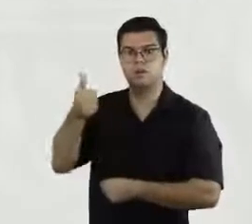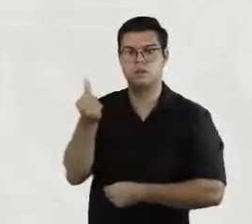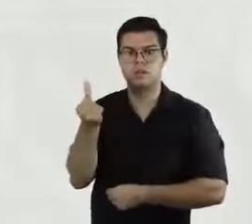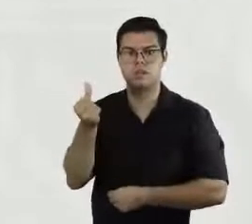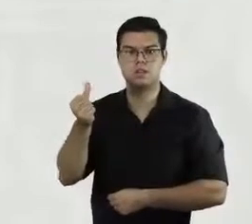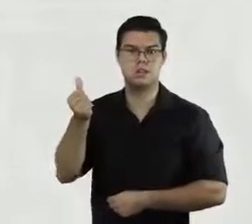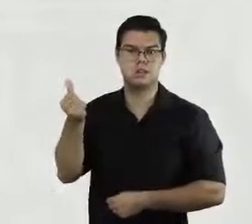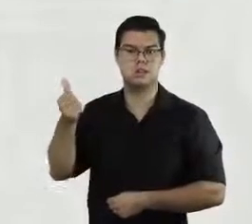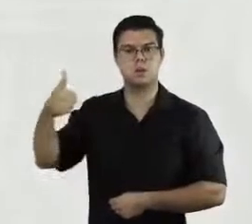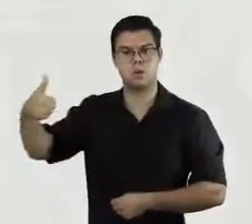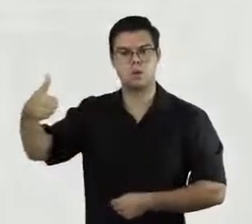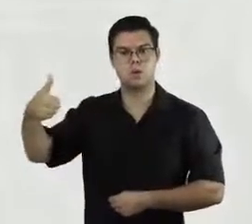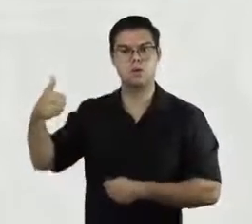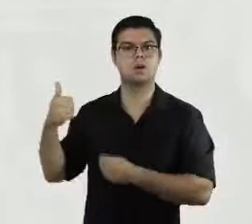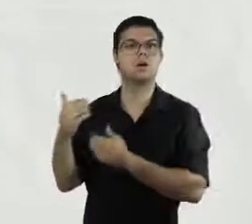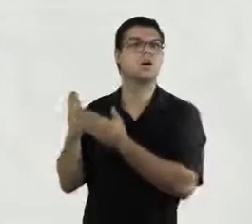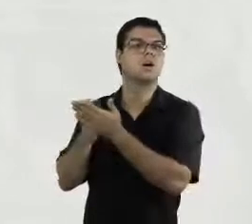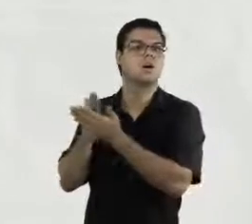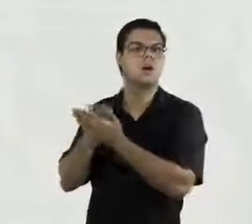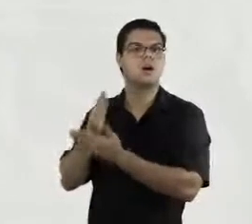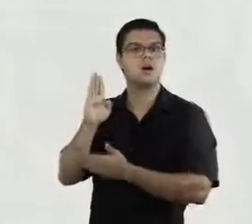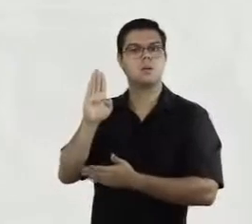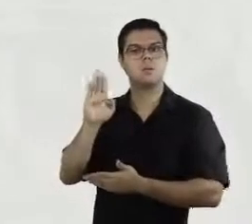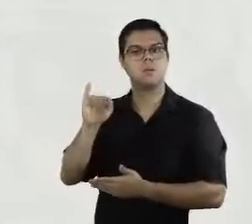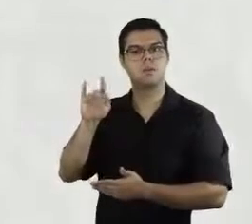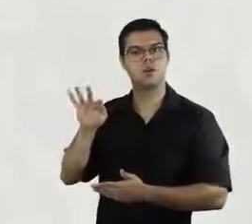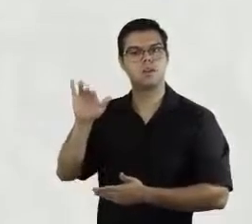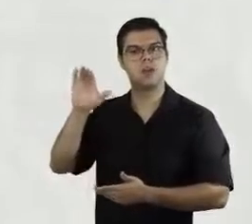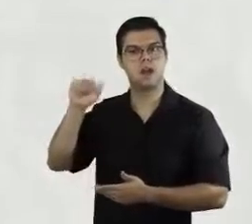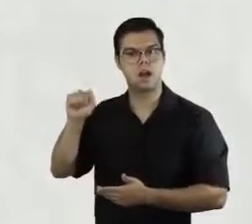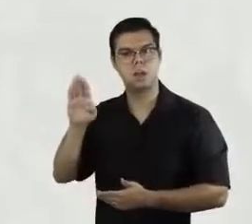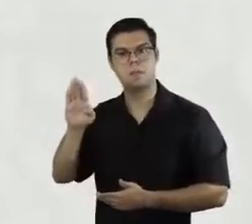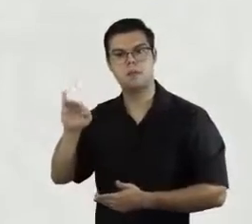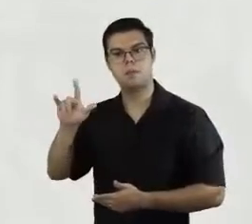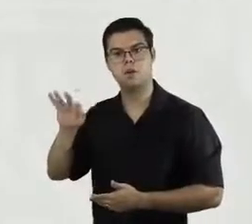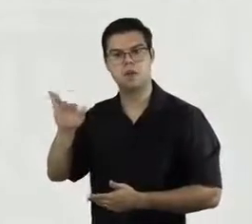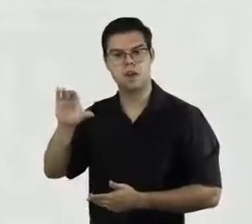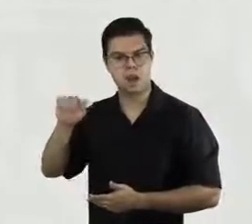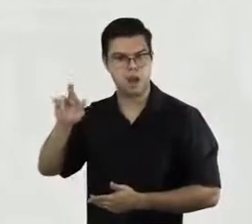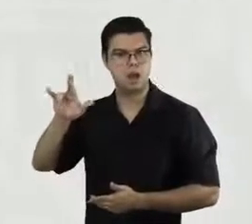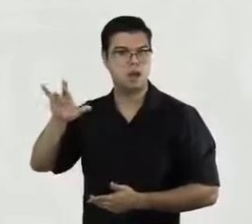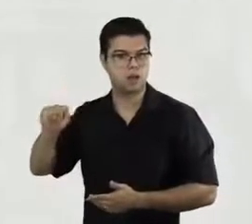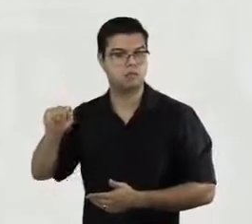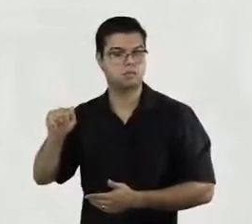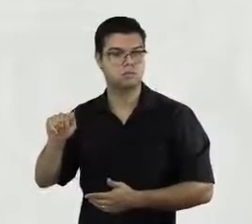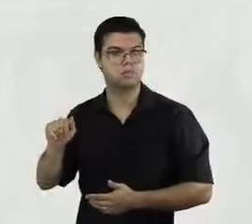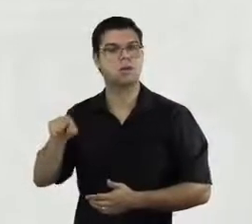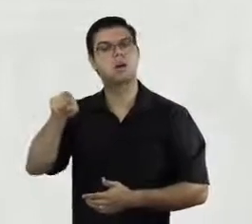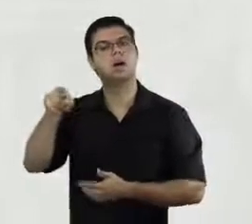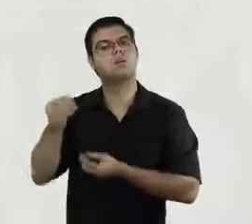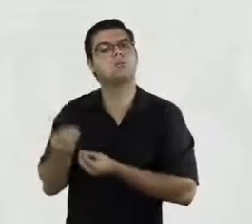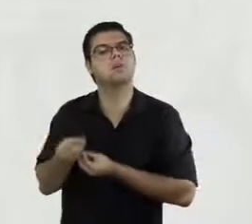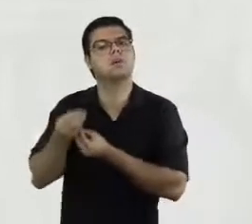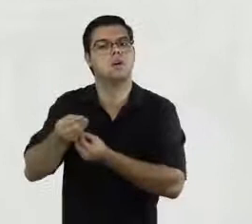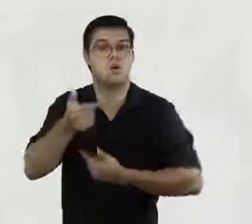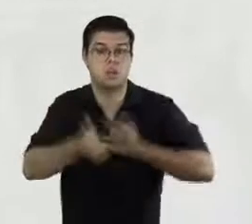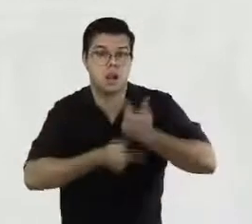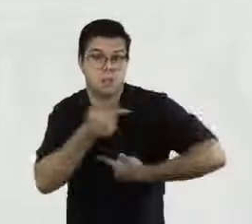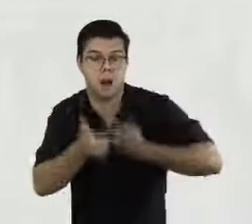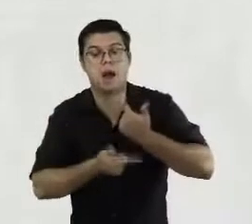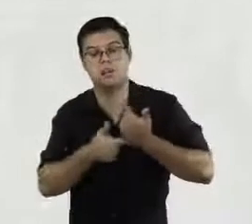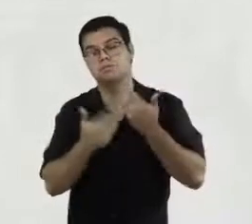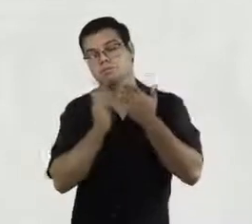obra Bibliotheca Bibliothecarum, de Philippe Labé, favorecendo o controle da produção intelectual de trabalhos